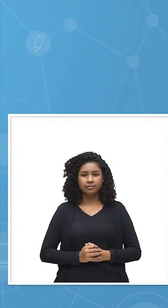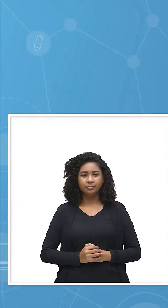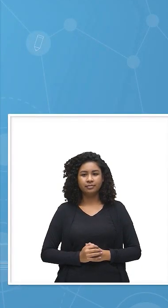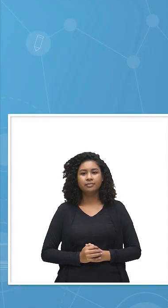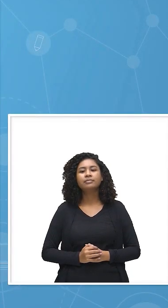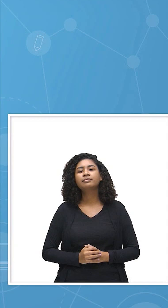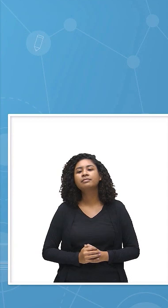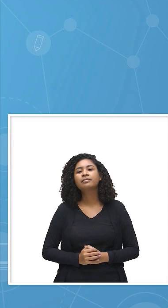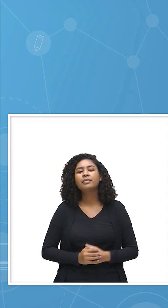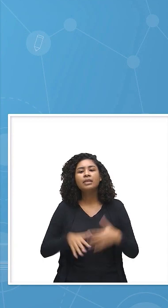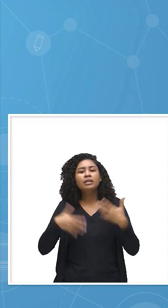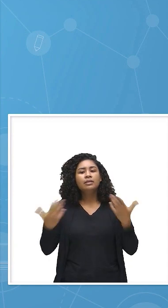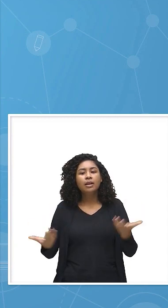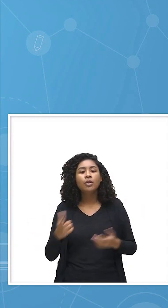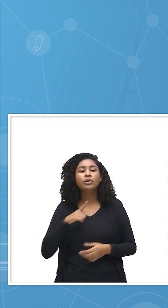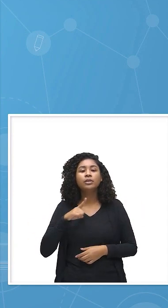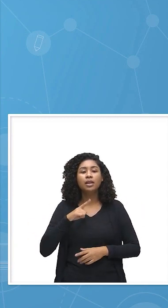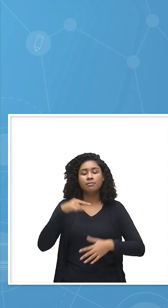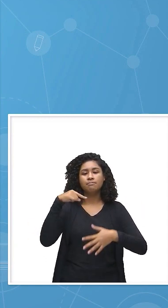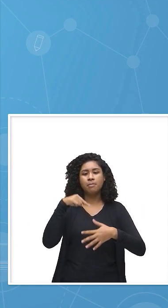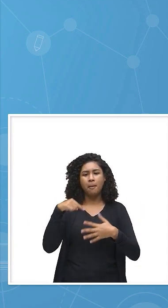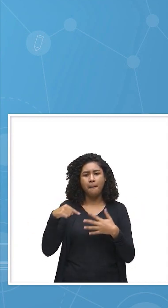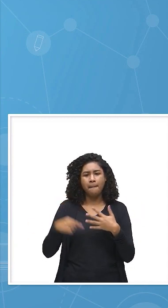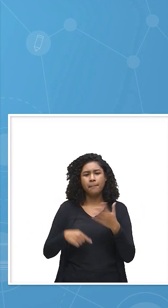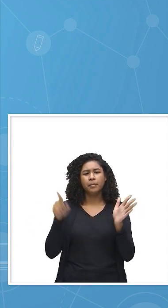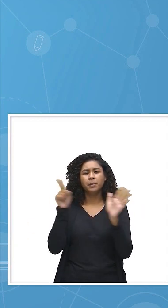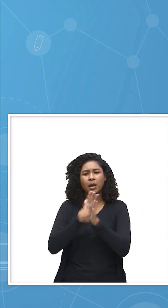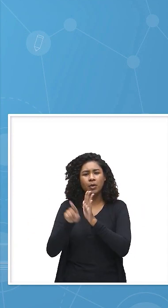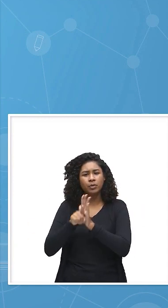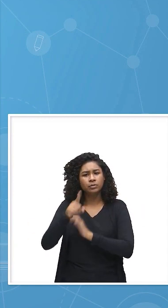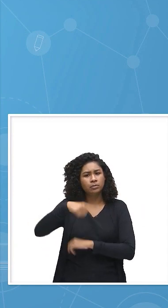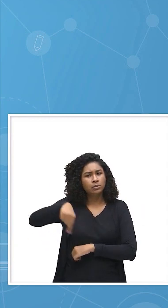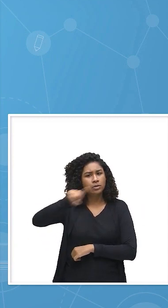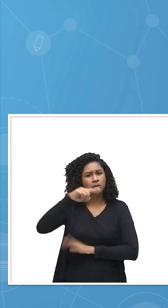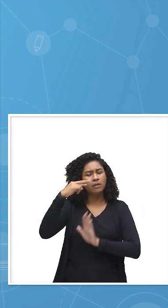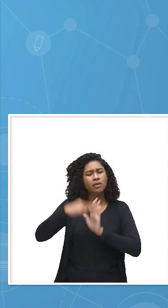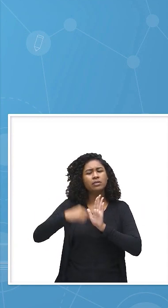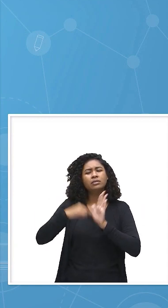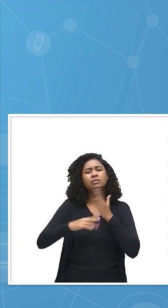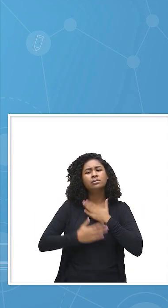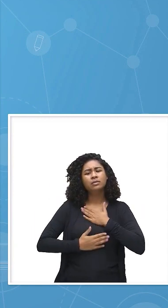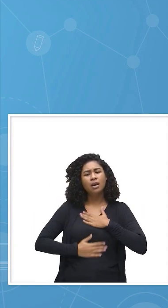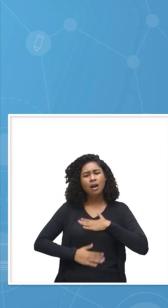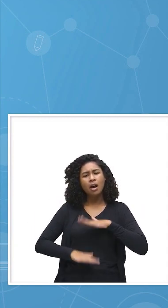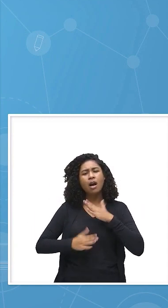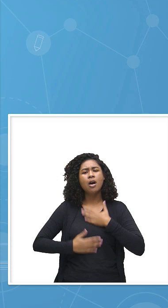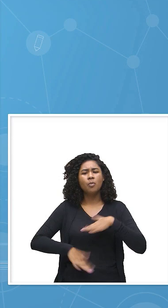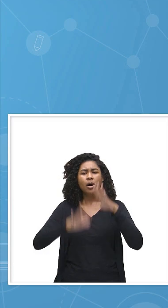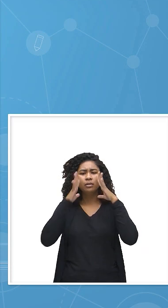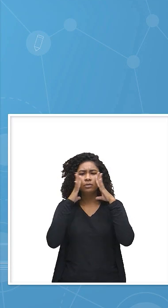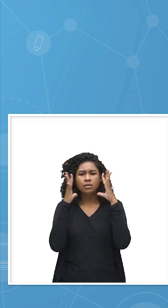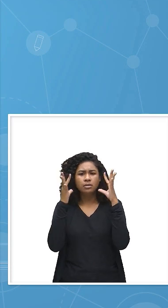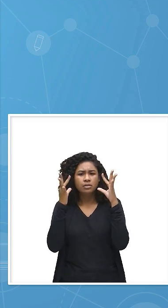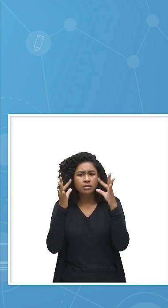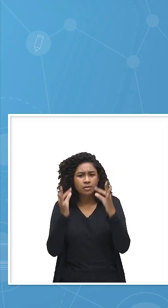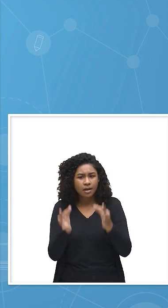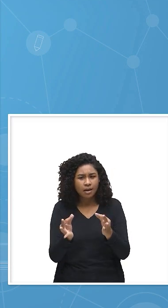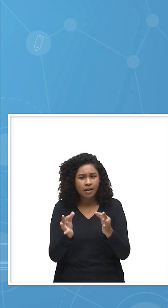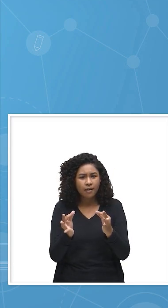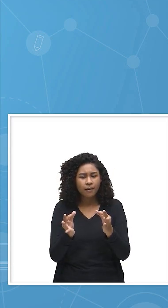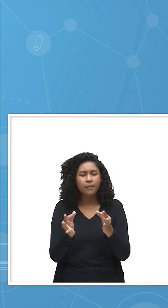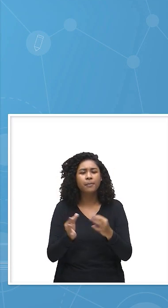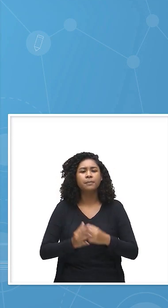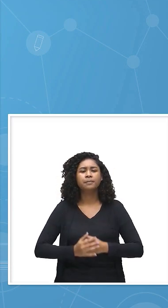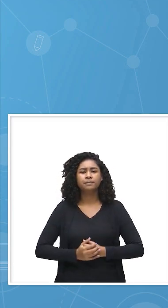Então vocês têm aí as questões da DLI que vão ficar para vocês vão ler com bastante atenção as questõezinhas